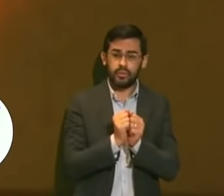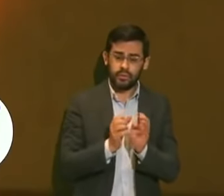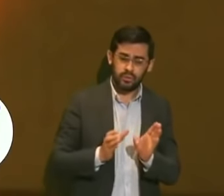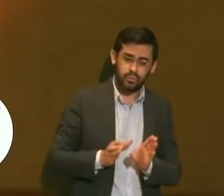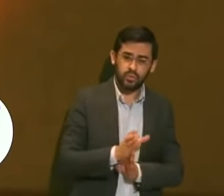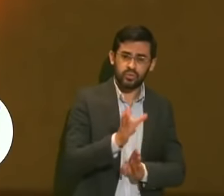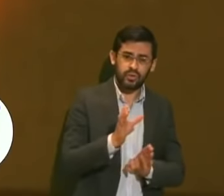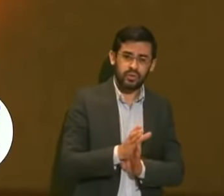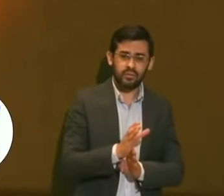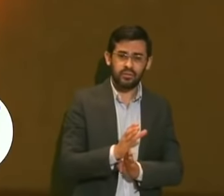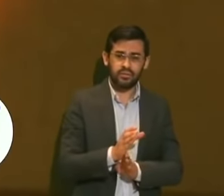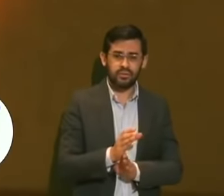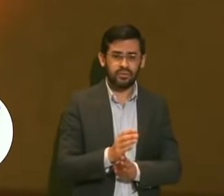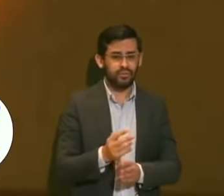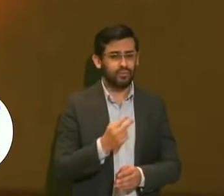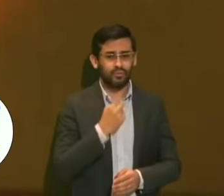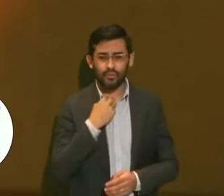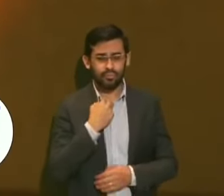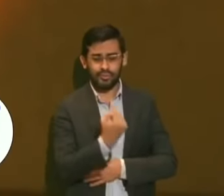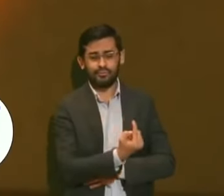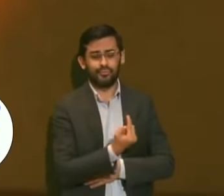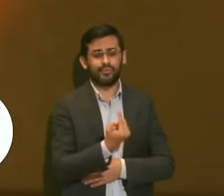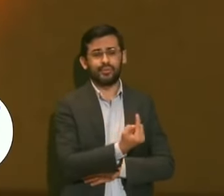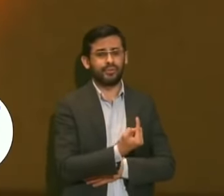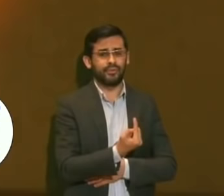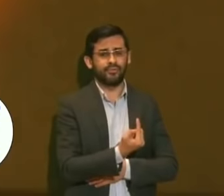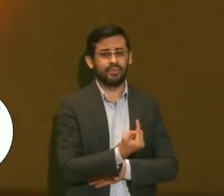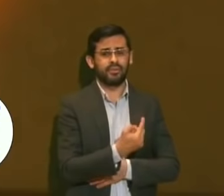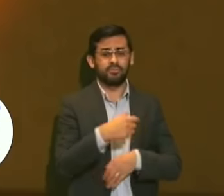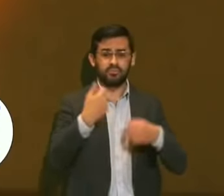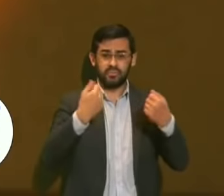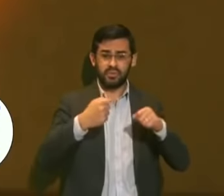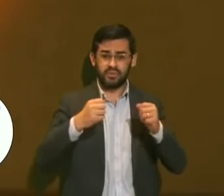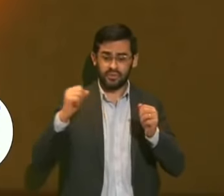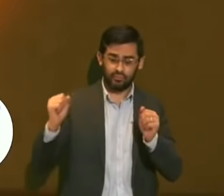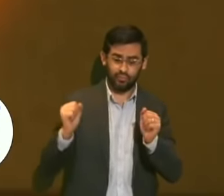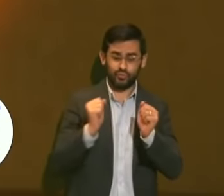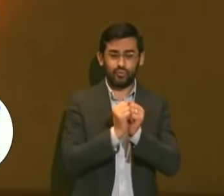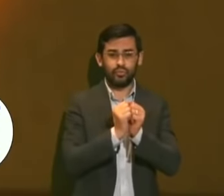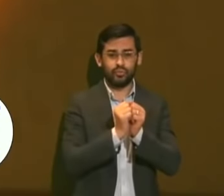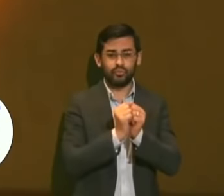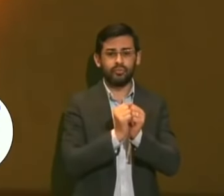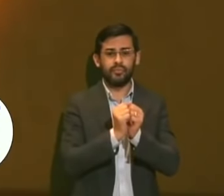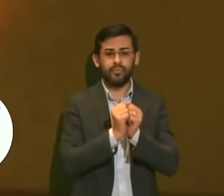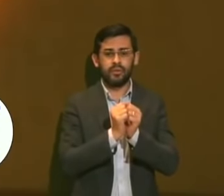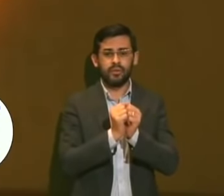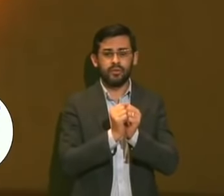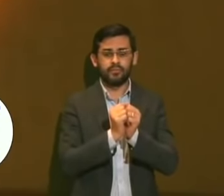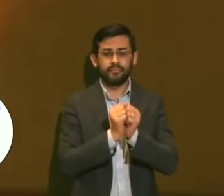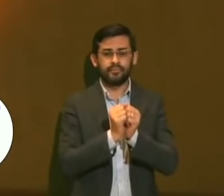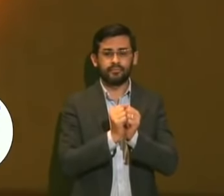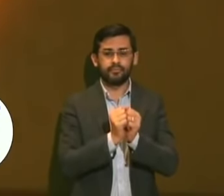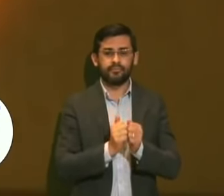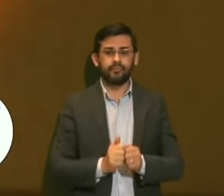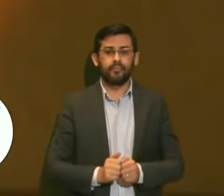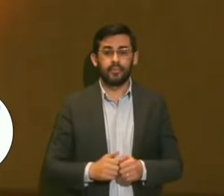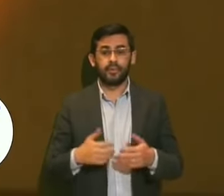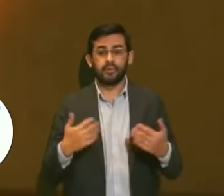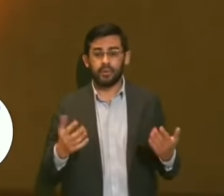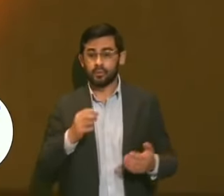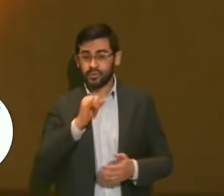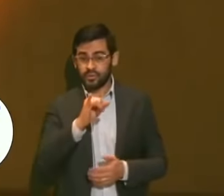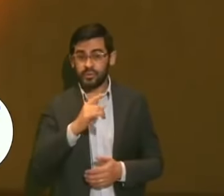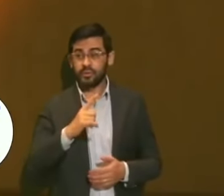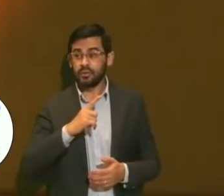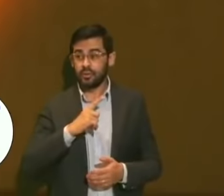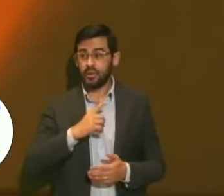Chega de ser manco. Essa é a ideia que a palavra de Deus está dizendo. Vamos sair dessa. Então, se há